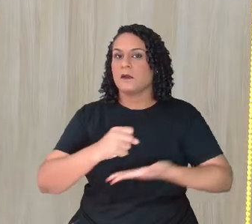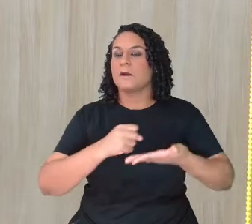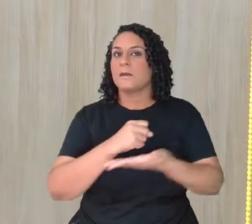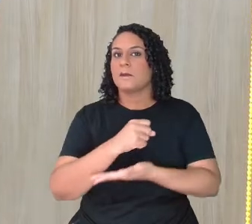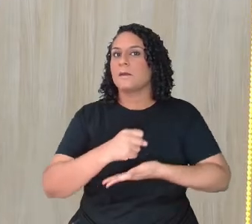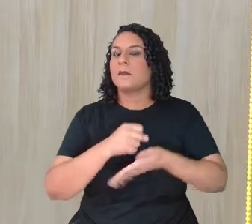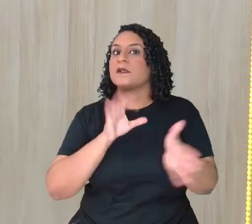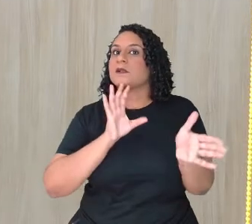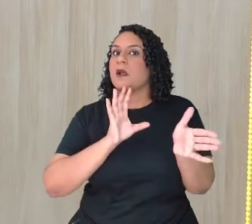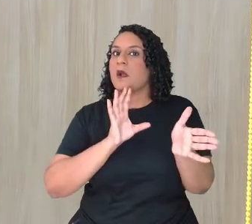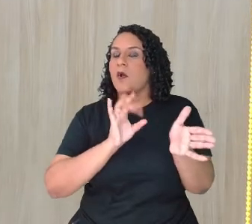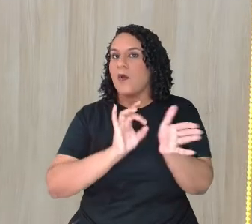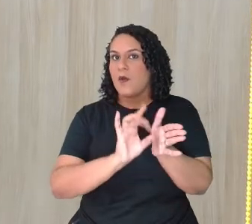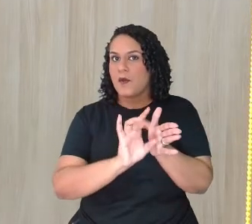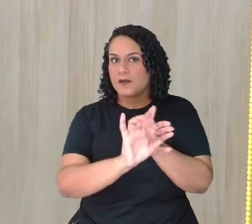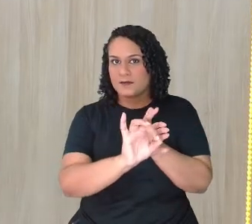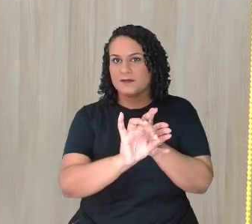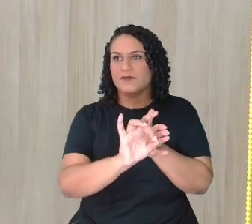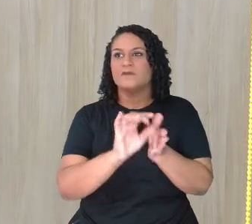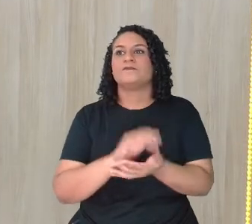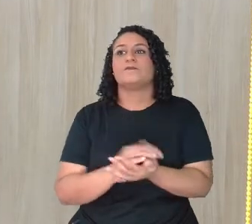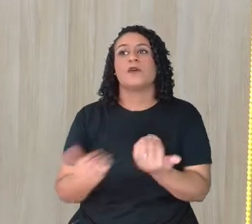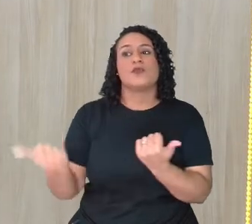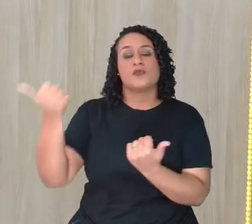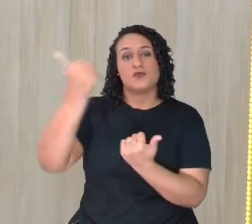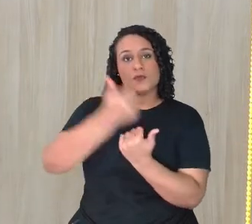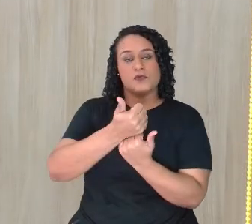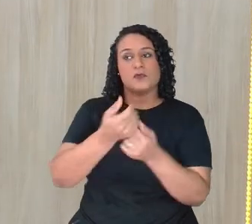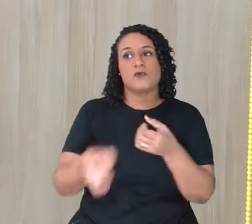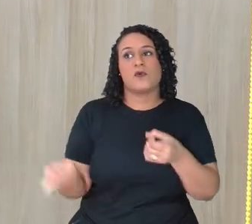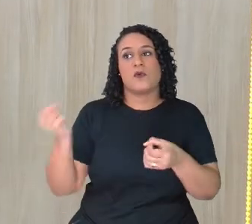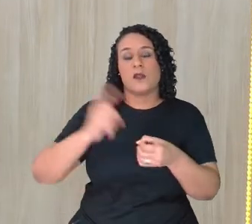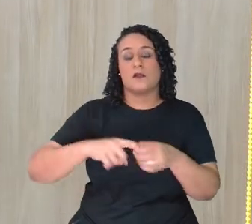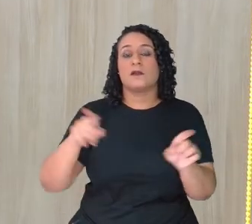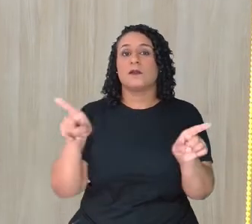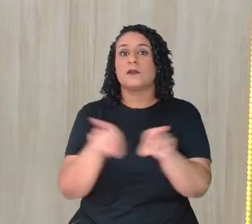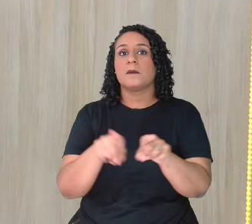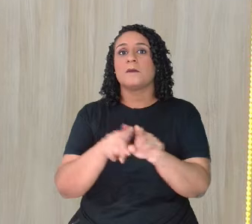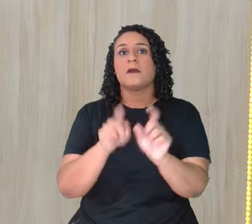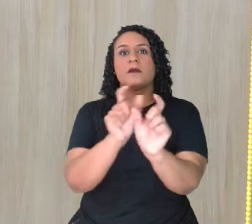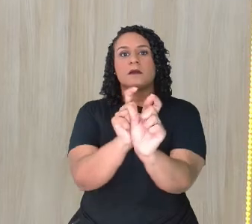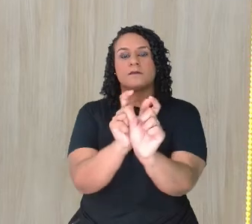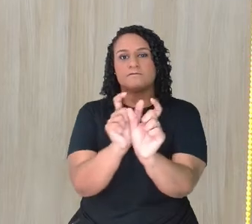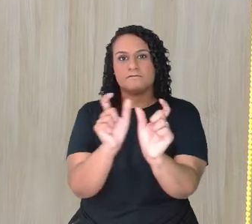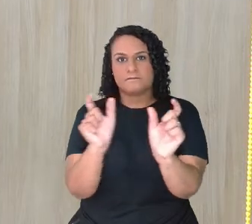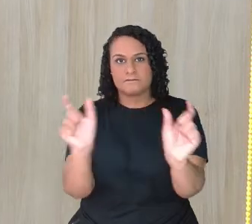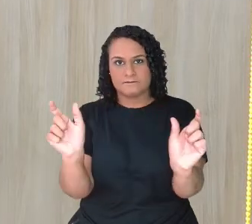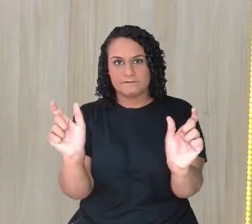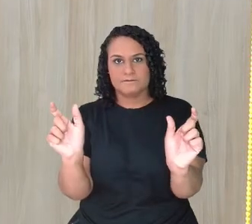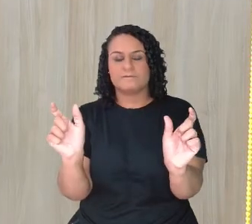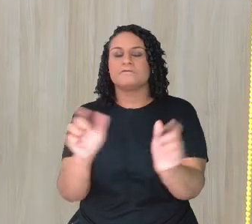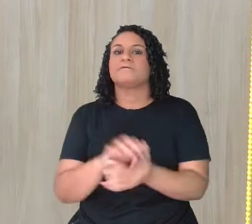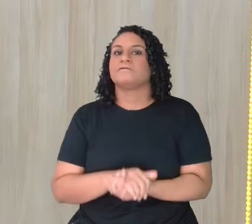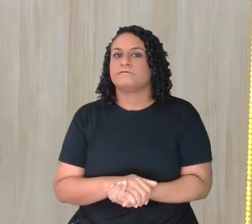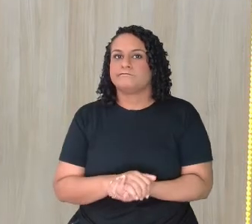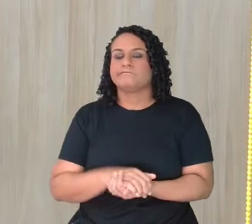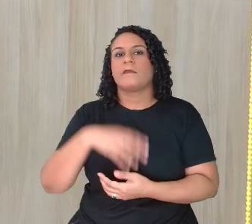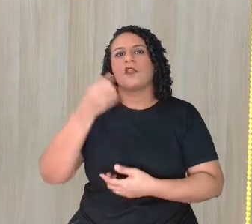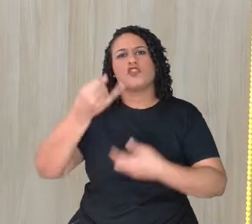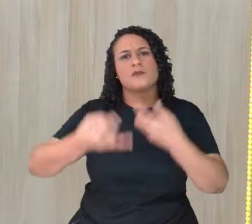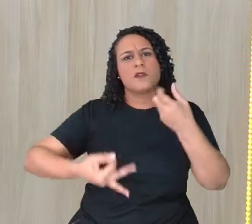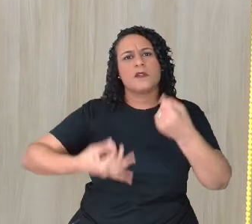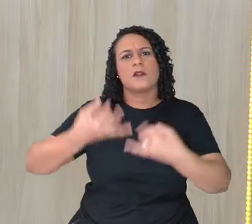da coesão, substituição, retomada, sinonímia. Então, conversamos aqui